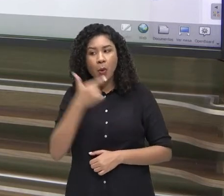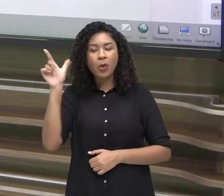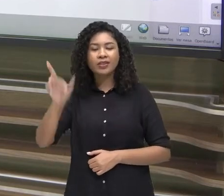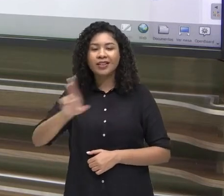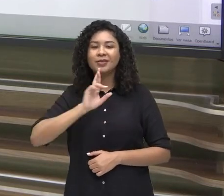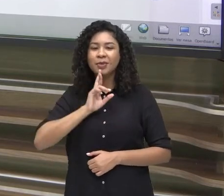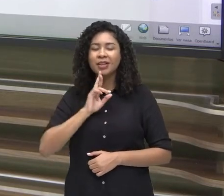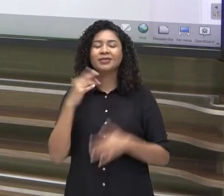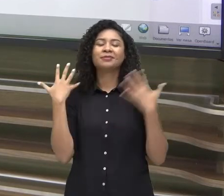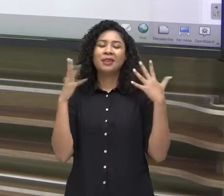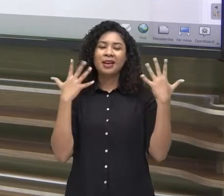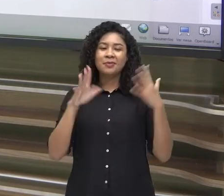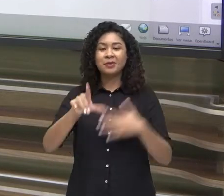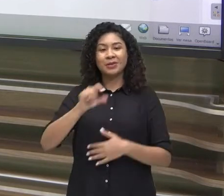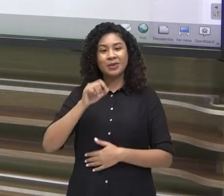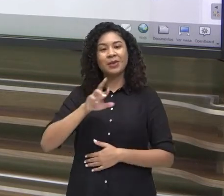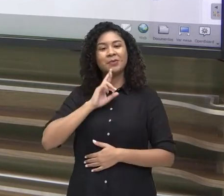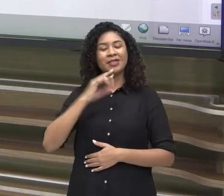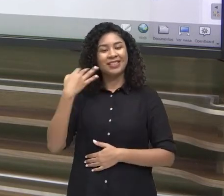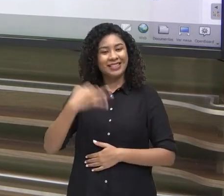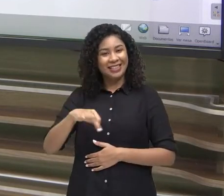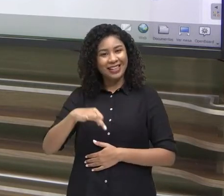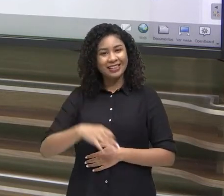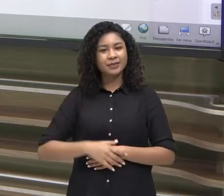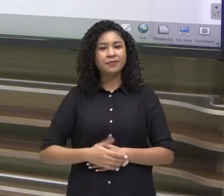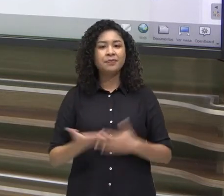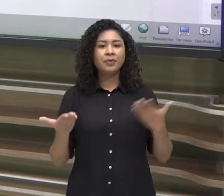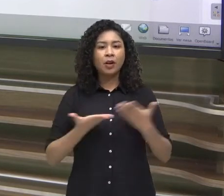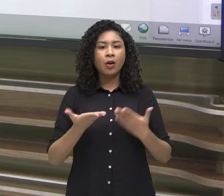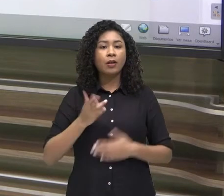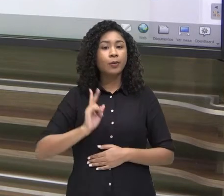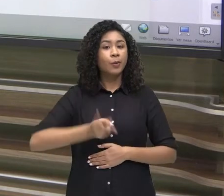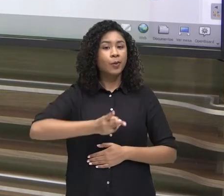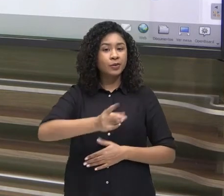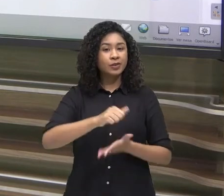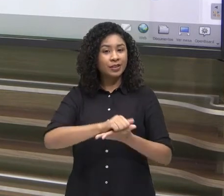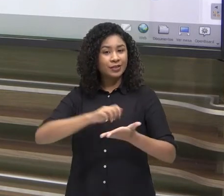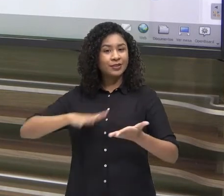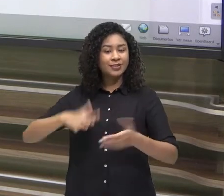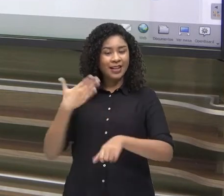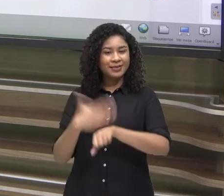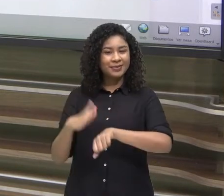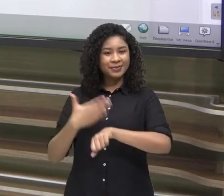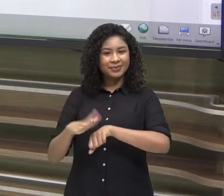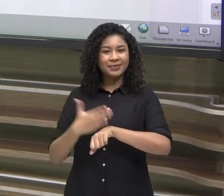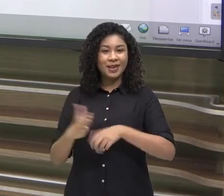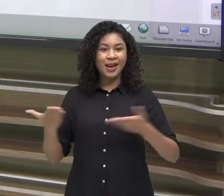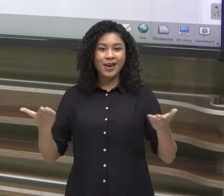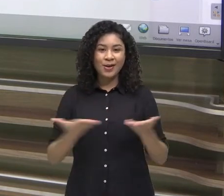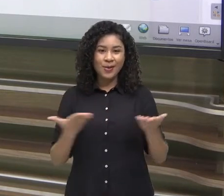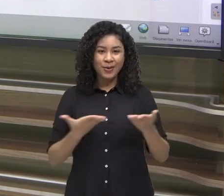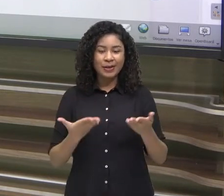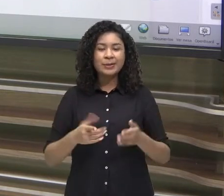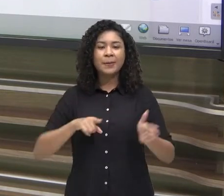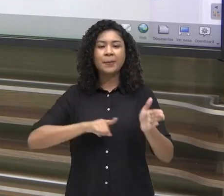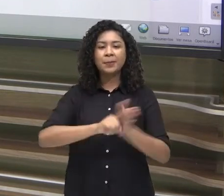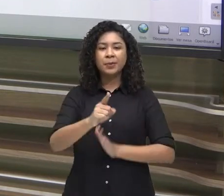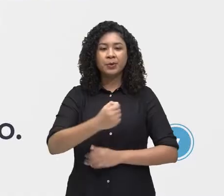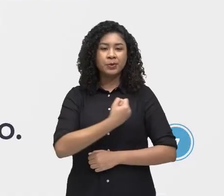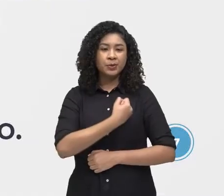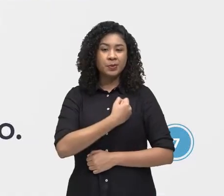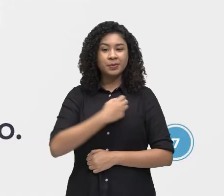seguir na resposta correta. Vamos dar sequência então à nossa atividade do nosso praticando da aula de hoje e vamos para a nossa questão de